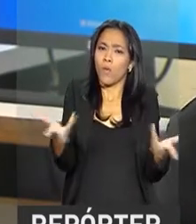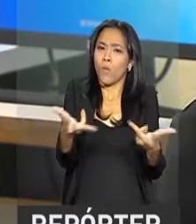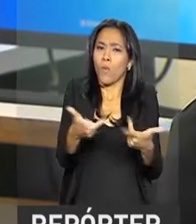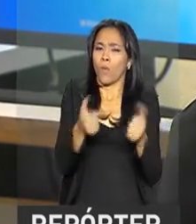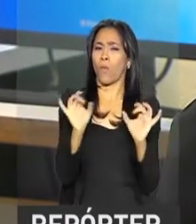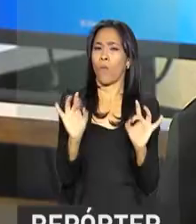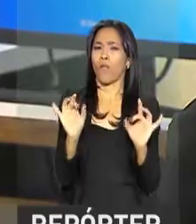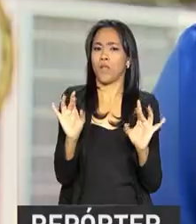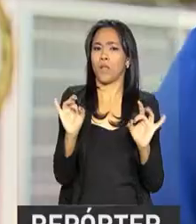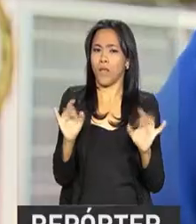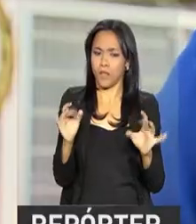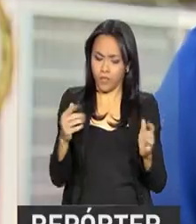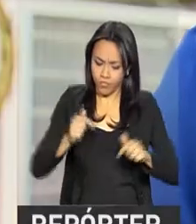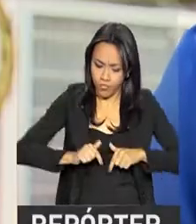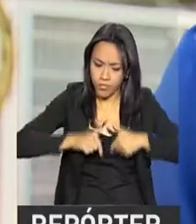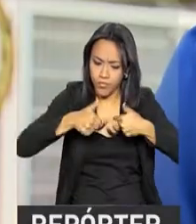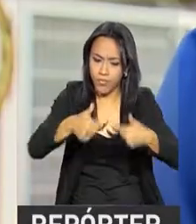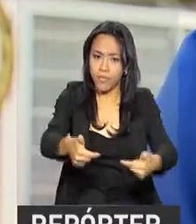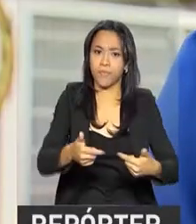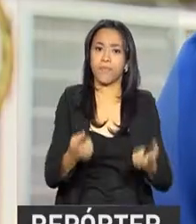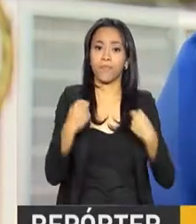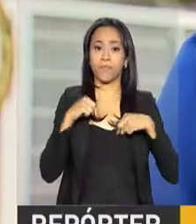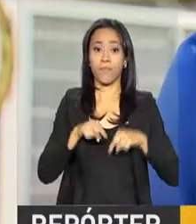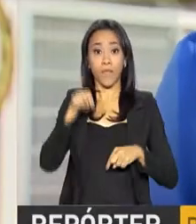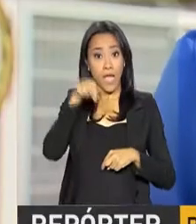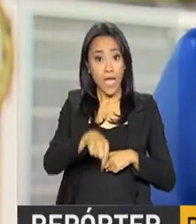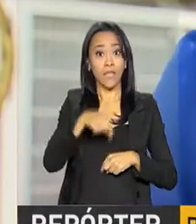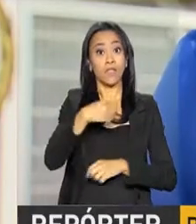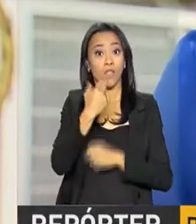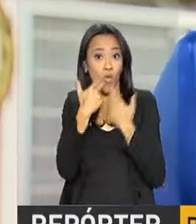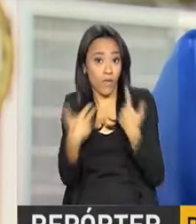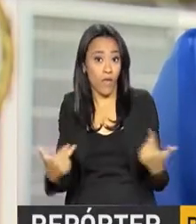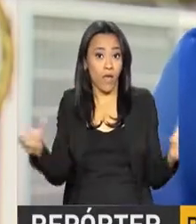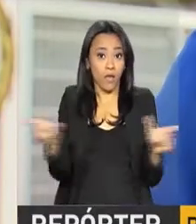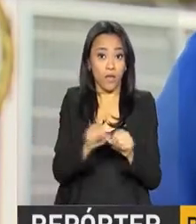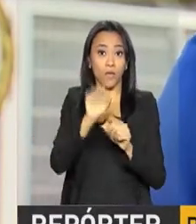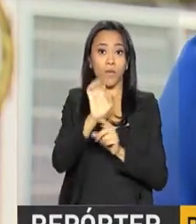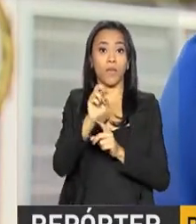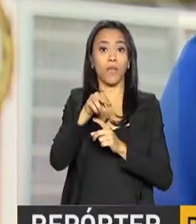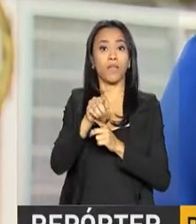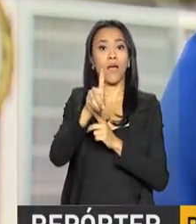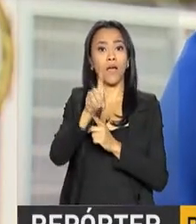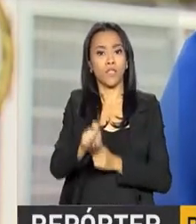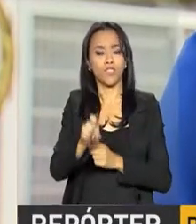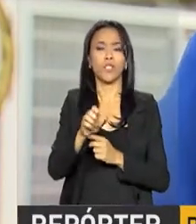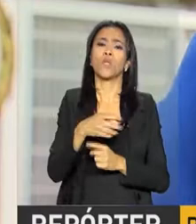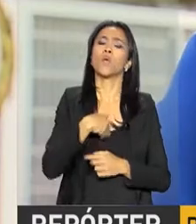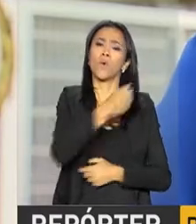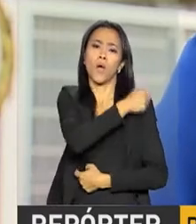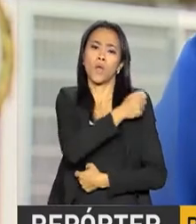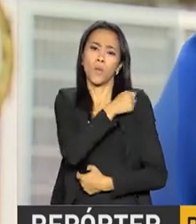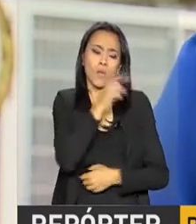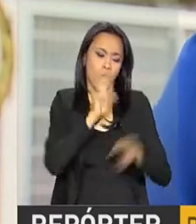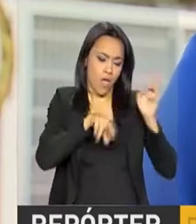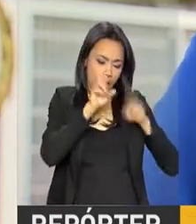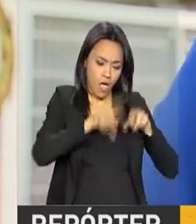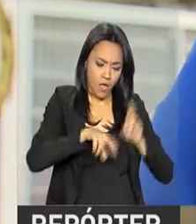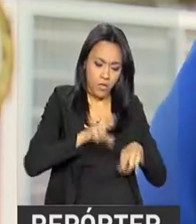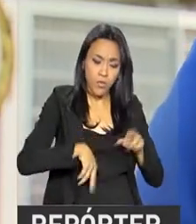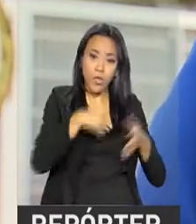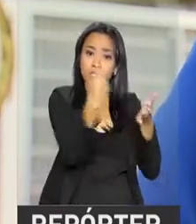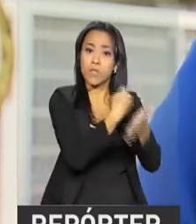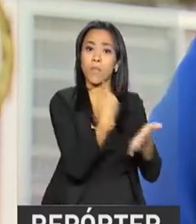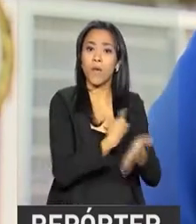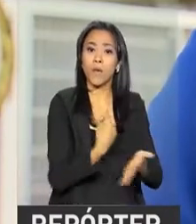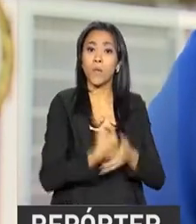trabalho que a gente vai seguir. A novidade do ENAD desse ano é que, além da prova, o estudante deverá responder um questionário sobre a instituição